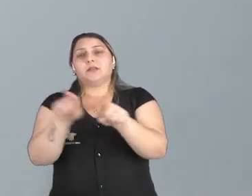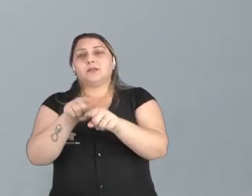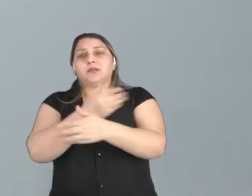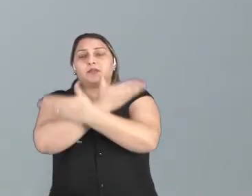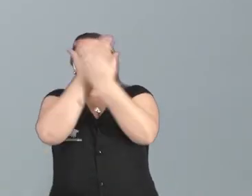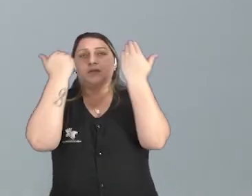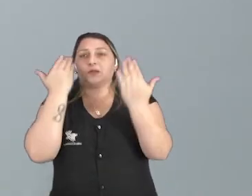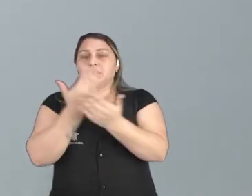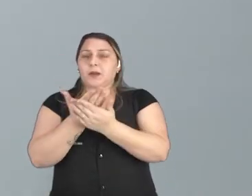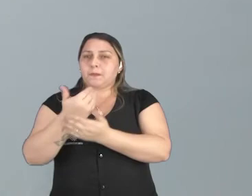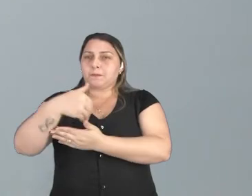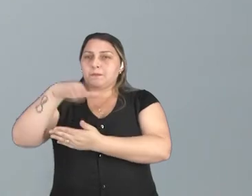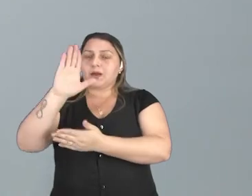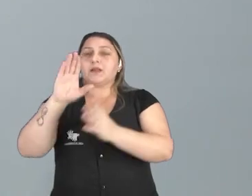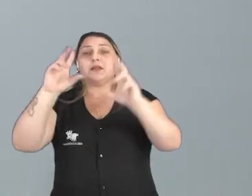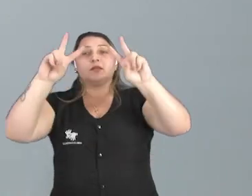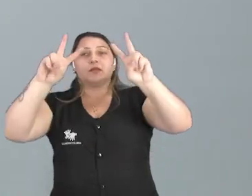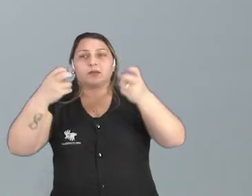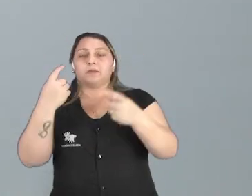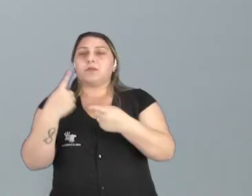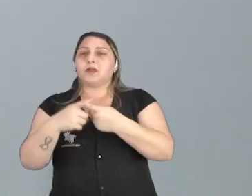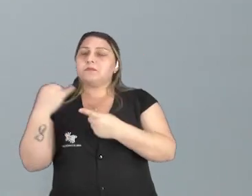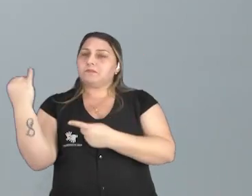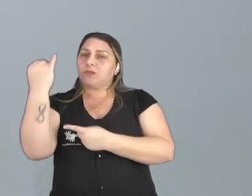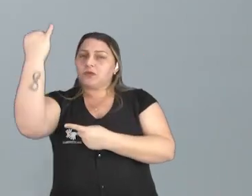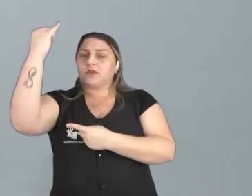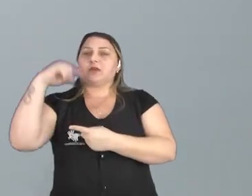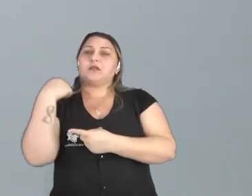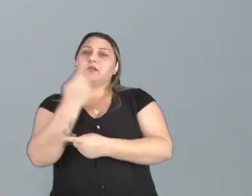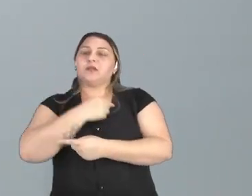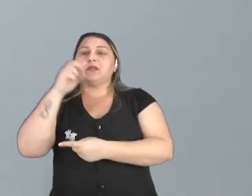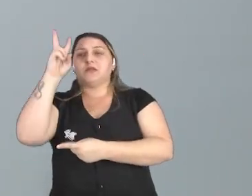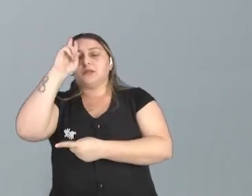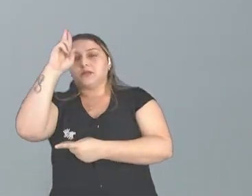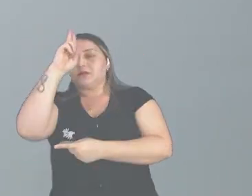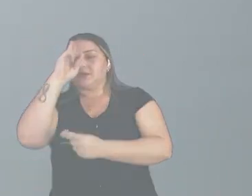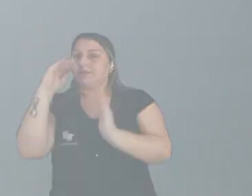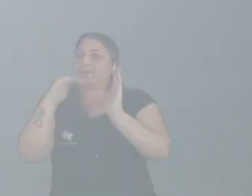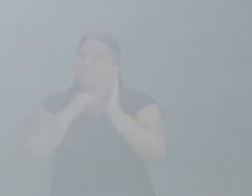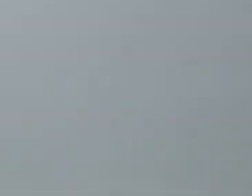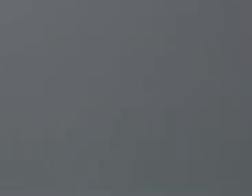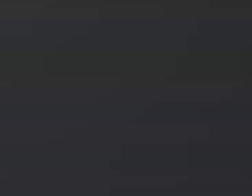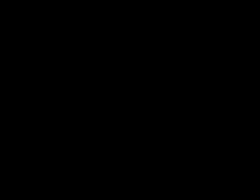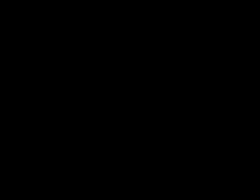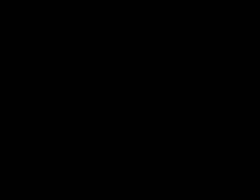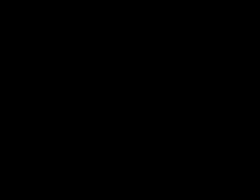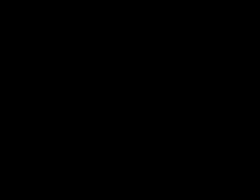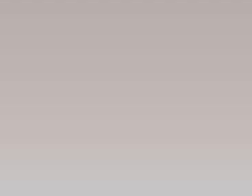não esqueçam de estudar mais sobre esse assunto, porque é um assunto muito importante na nossa história. Até!